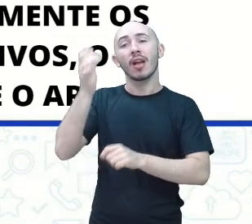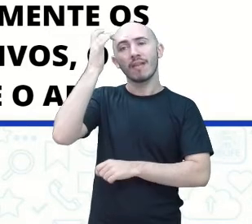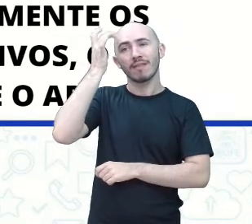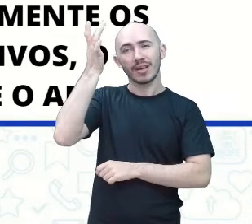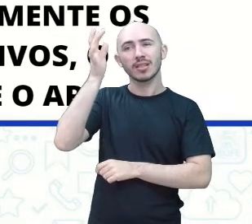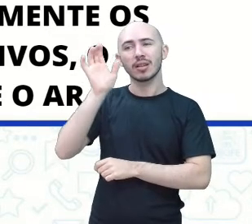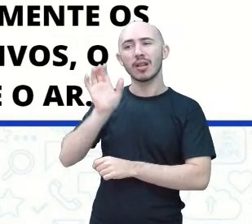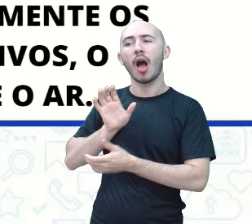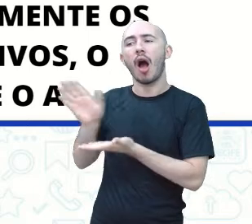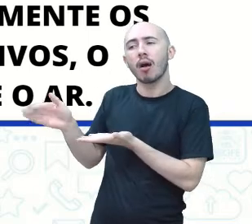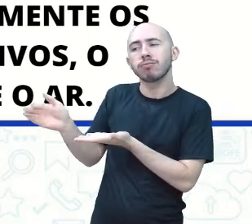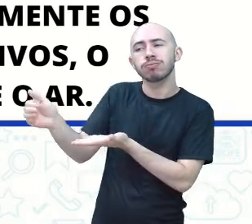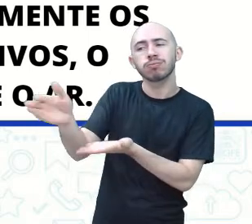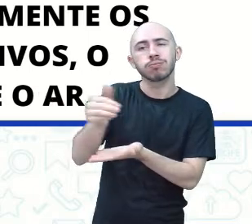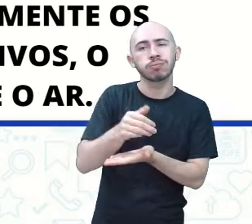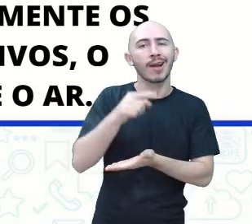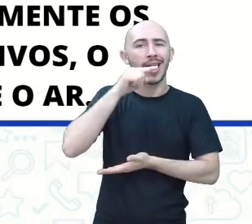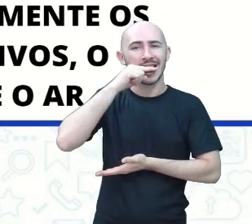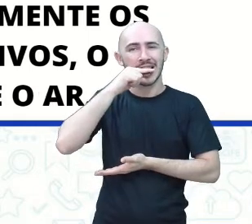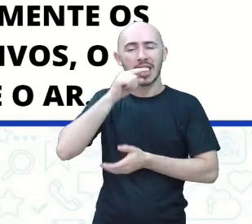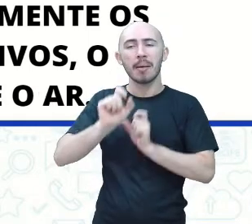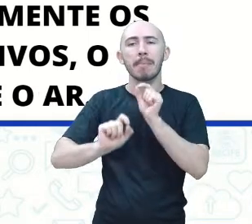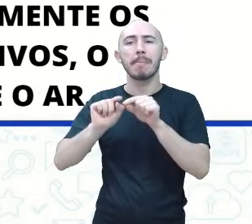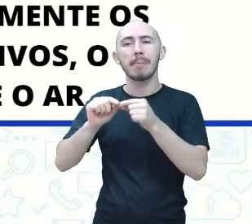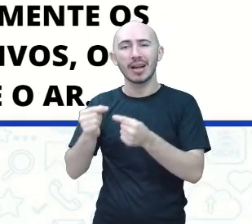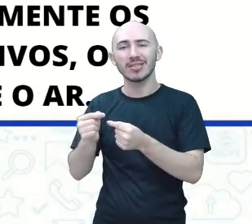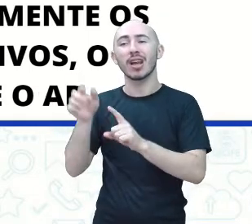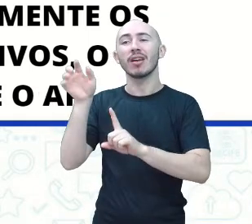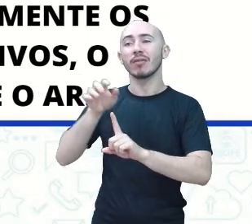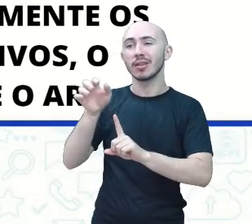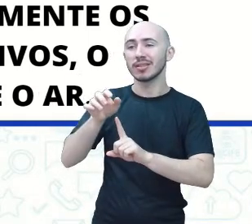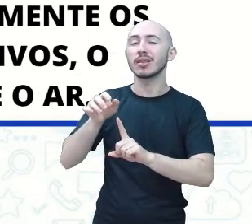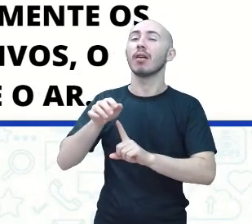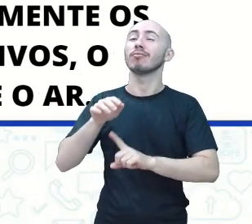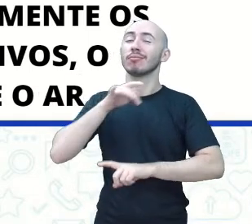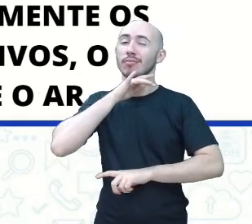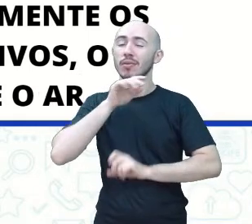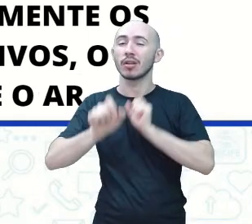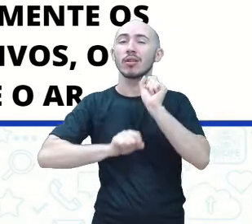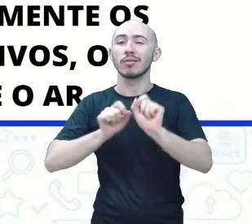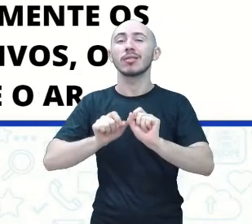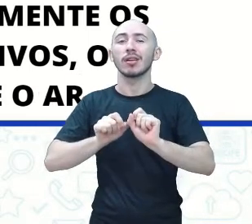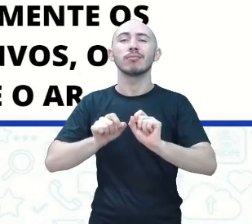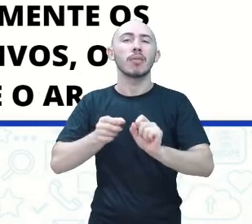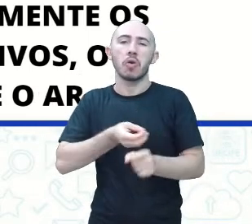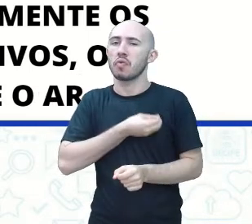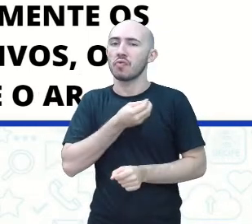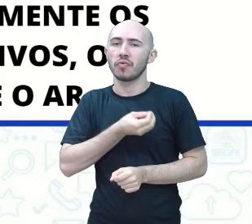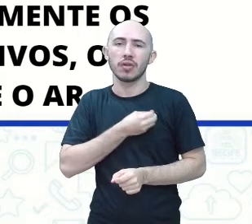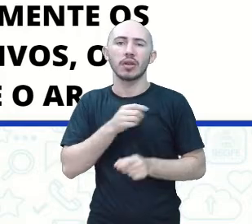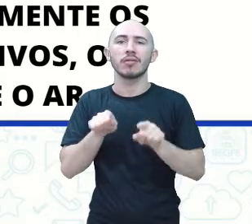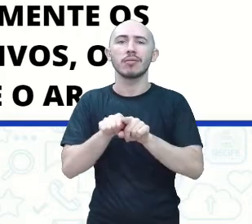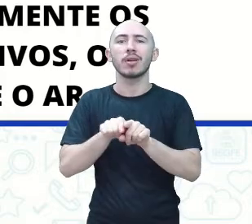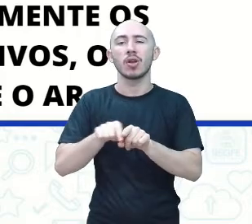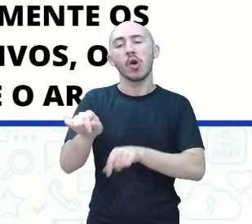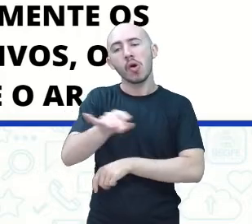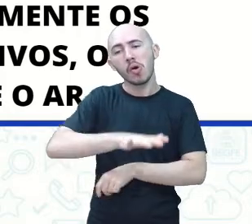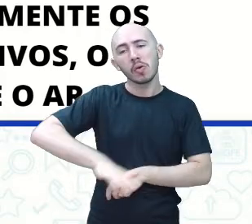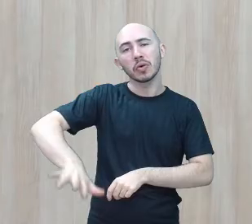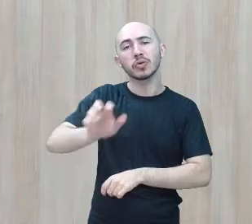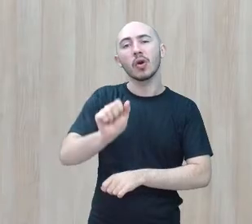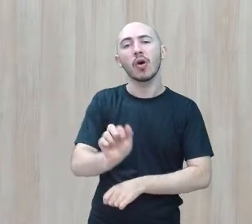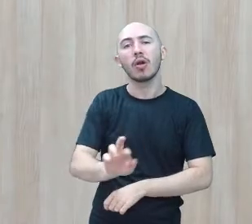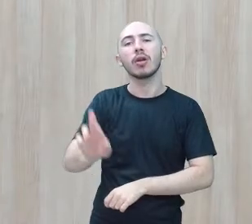colheita, esta prática afeta negativamente os seres vivos, o solo e o ar. Então, a gente vai conversar agora sobre